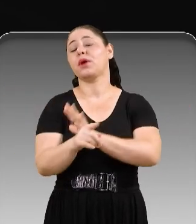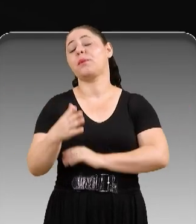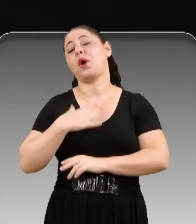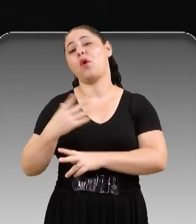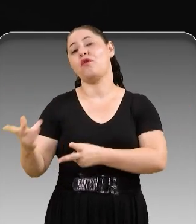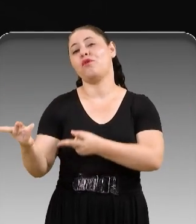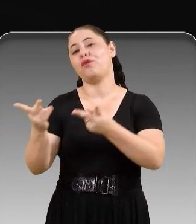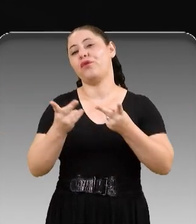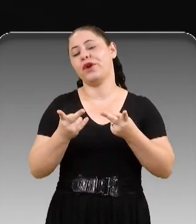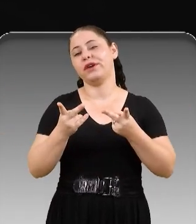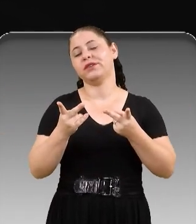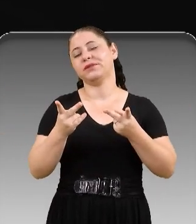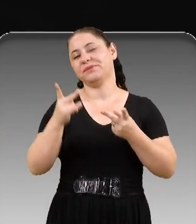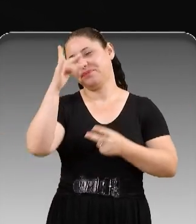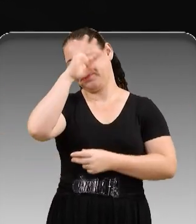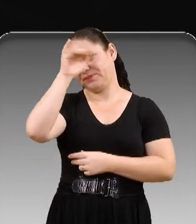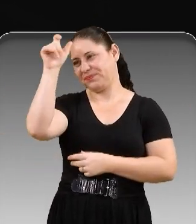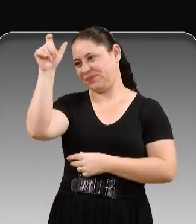aqui no Personalidades,